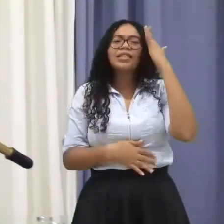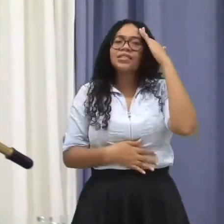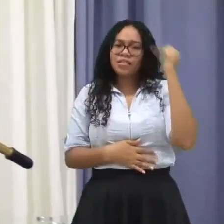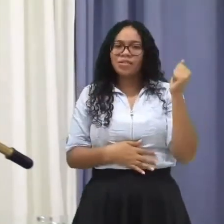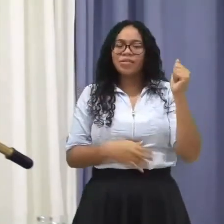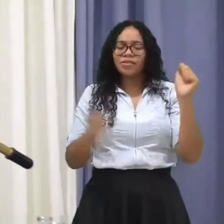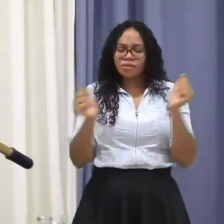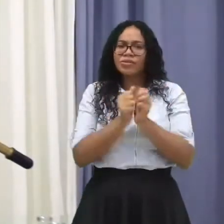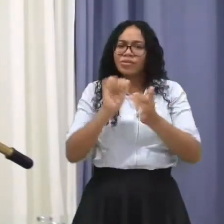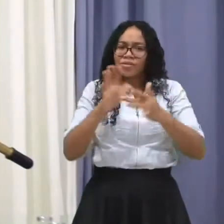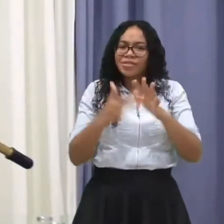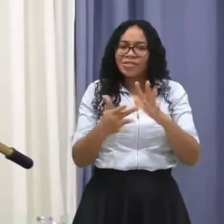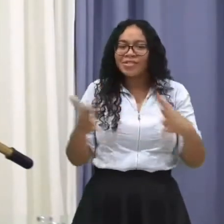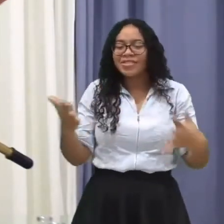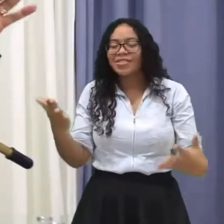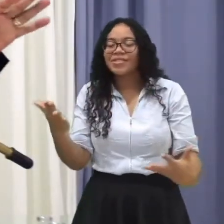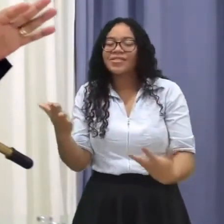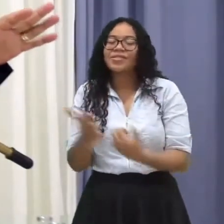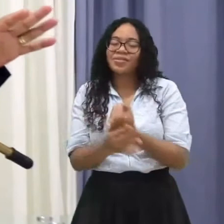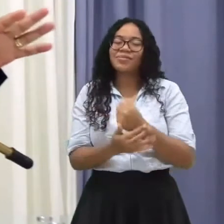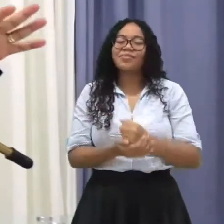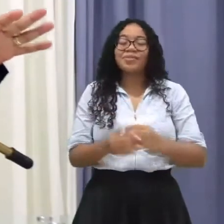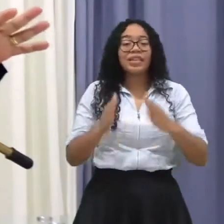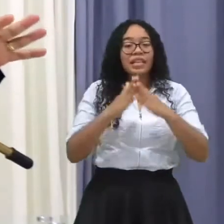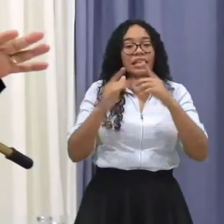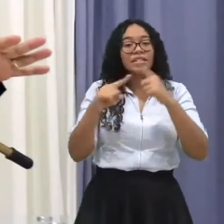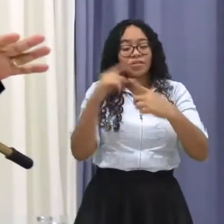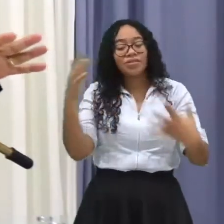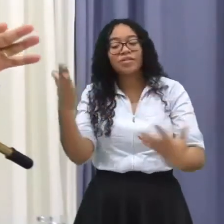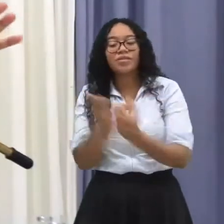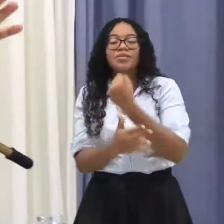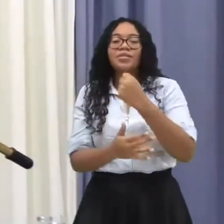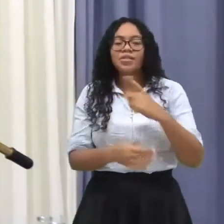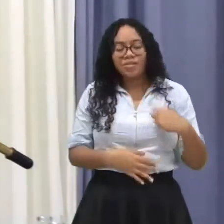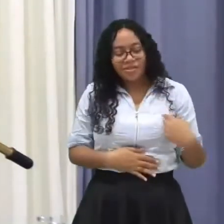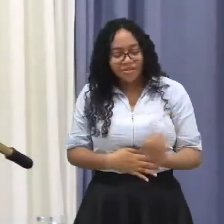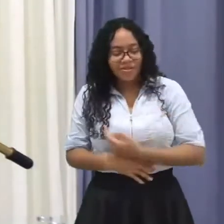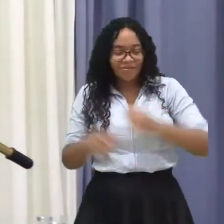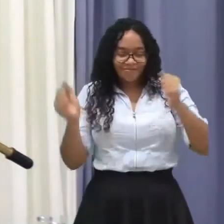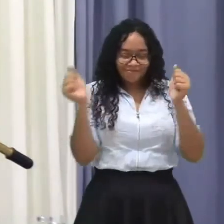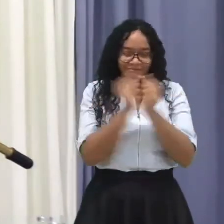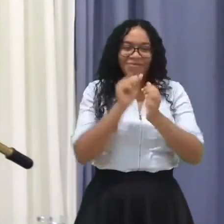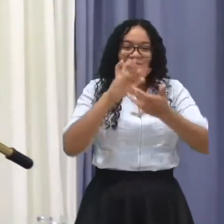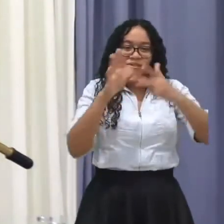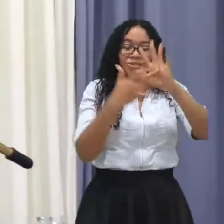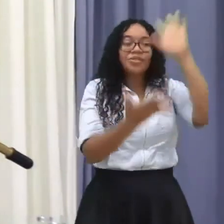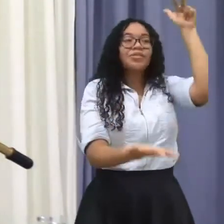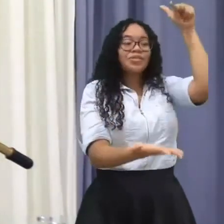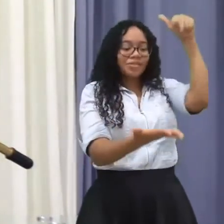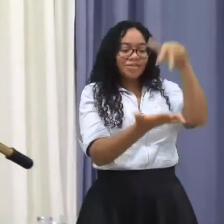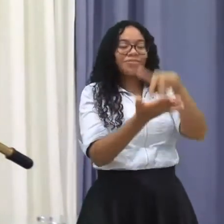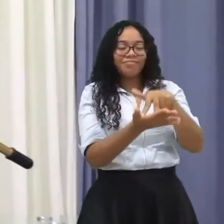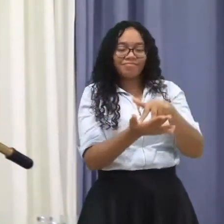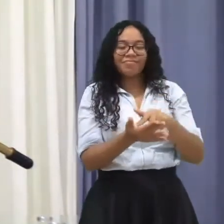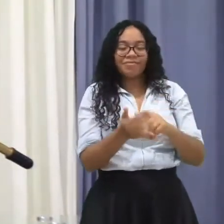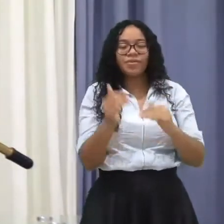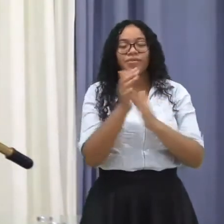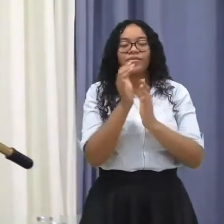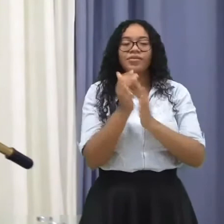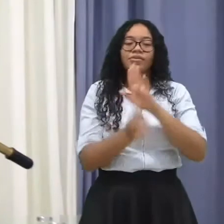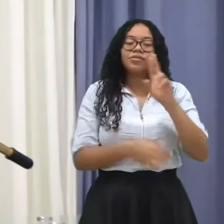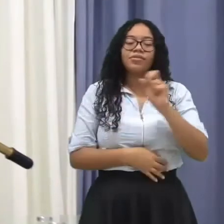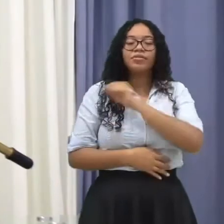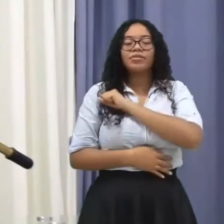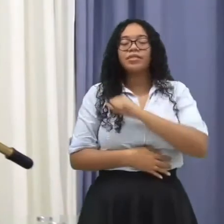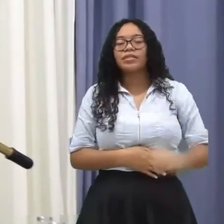igreja que Ele arrebatou. Nós viremos com Ele. Bendito seja o nome do Senhor.